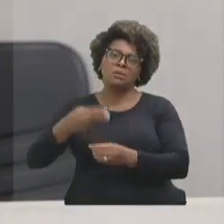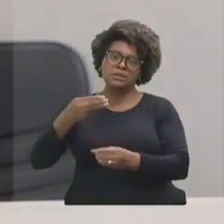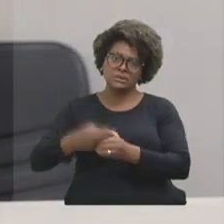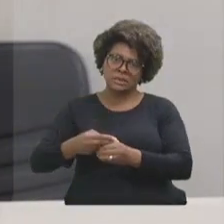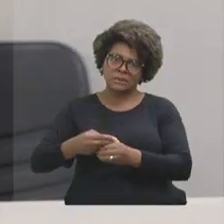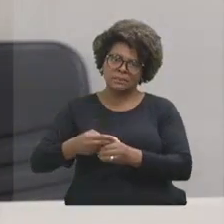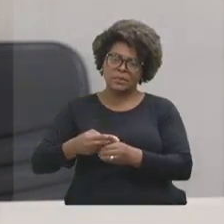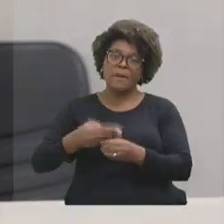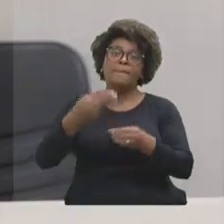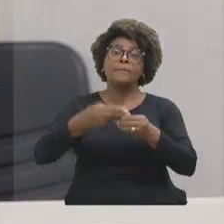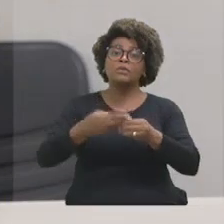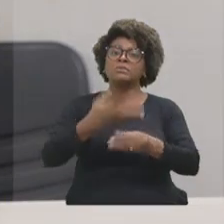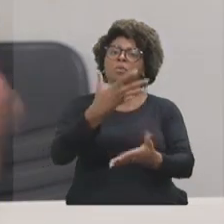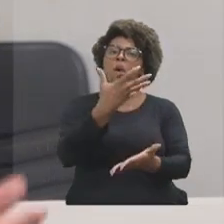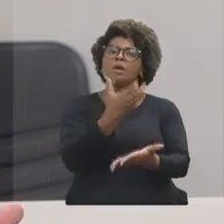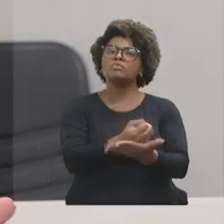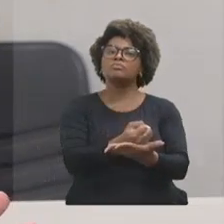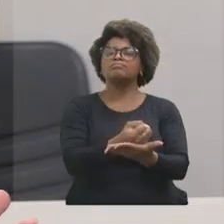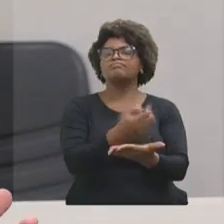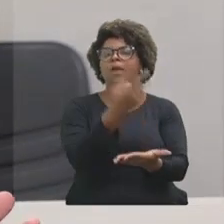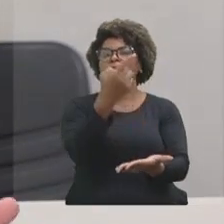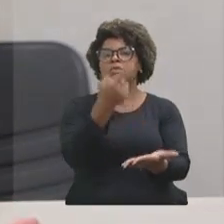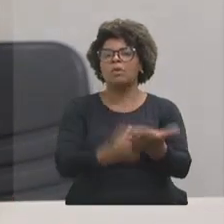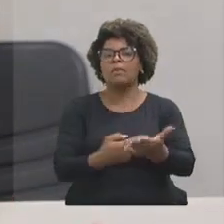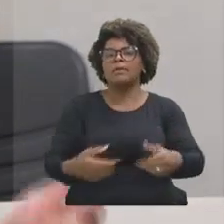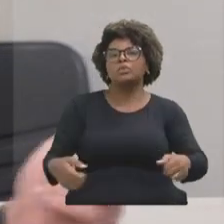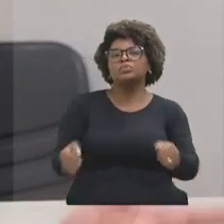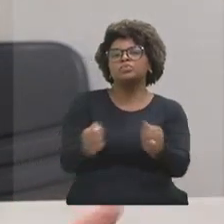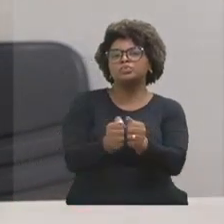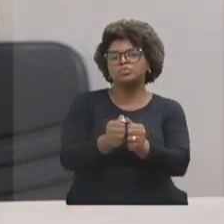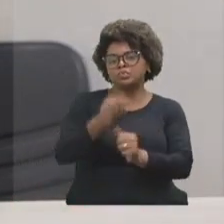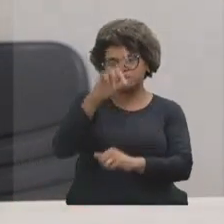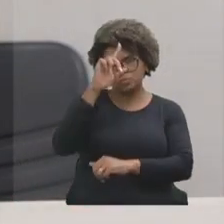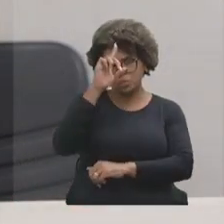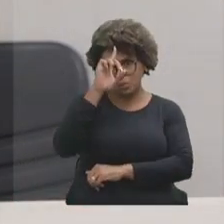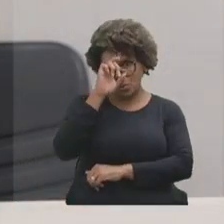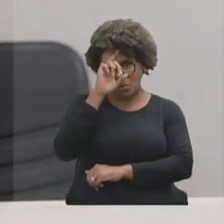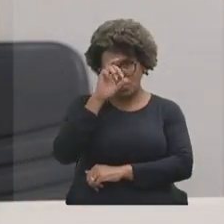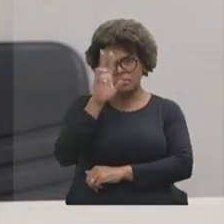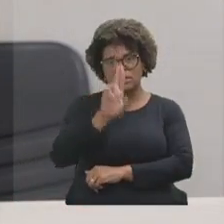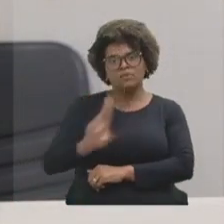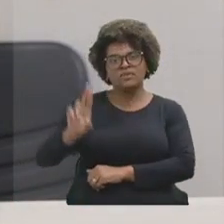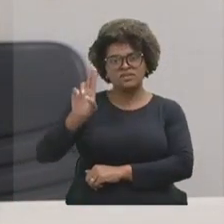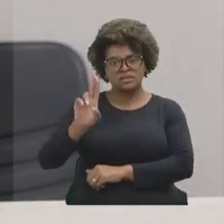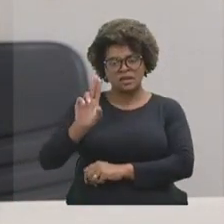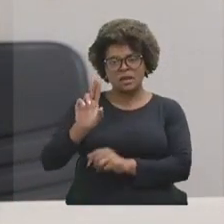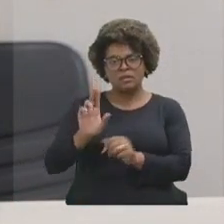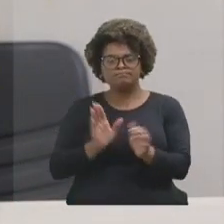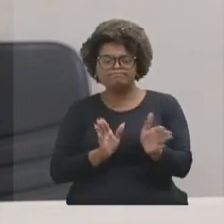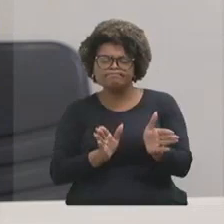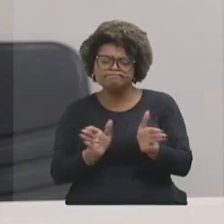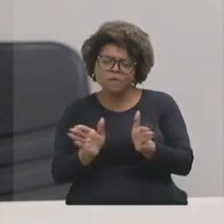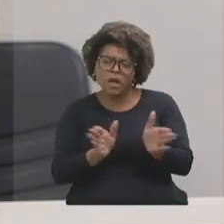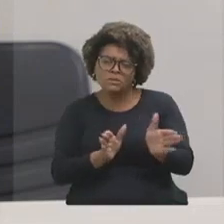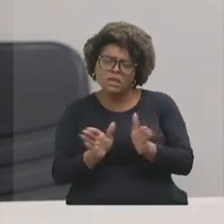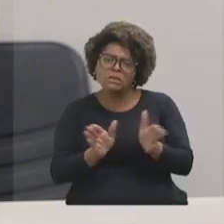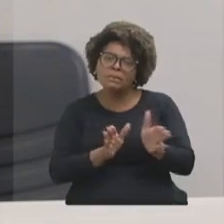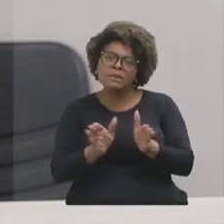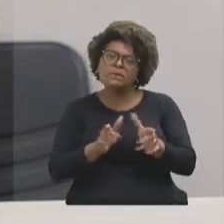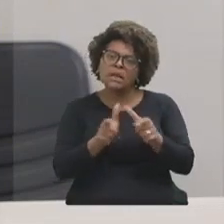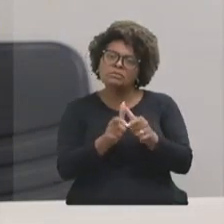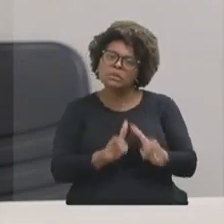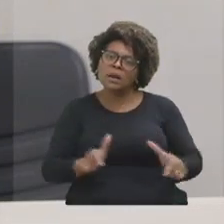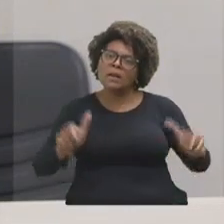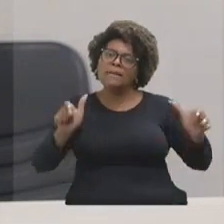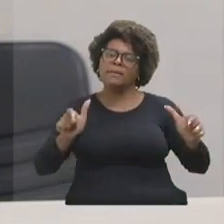compromisso de conseguir junto ao Hospital Universitário viabilizar a ampliação do serviço